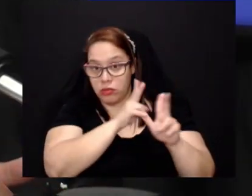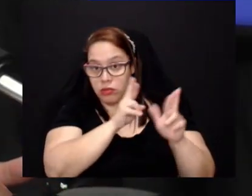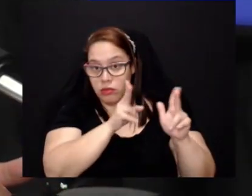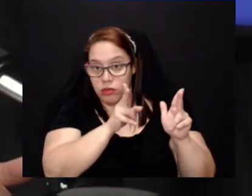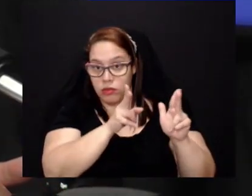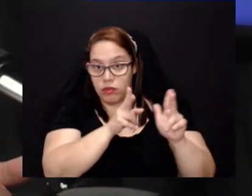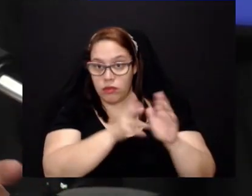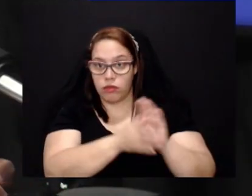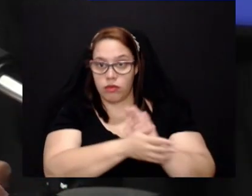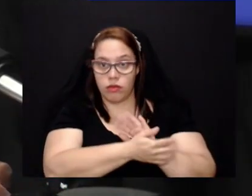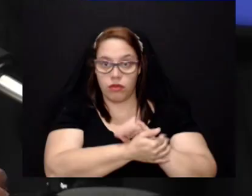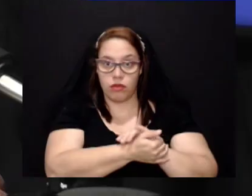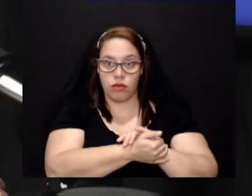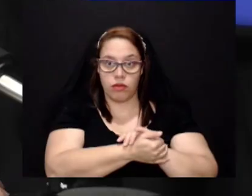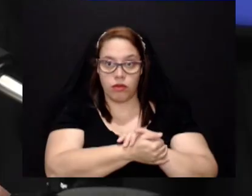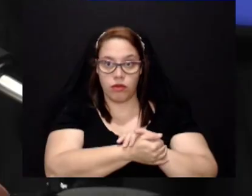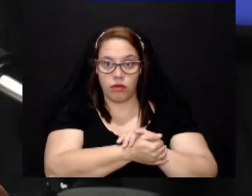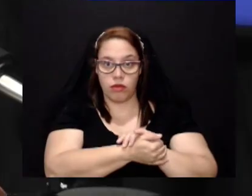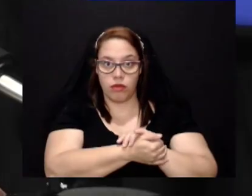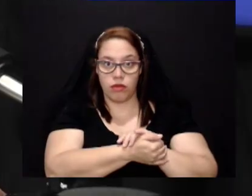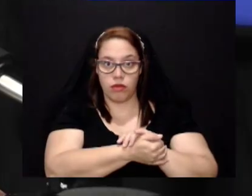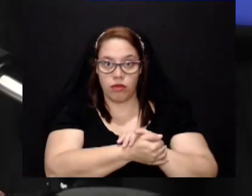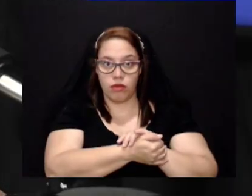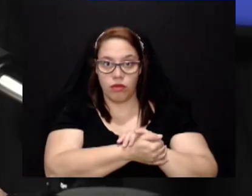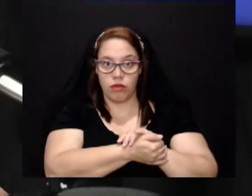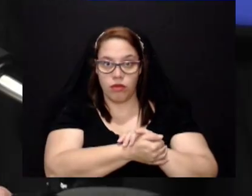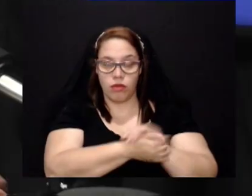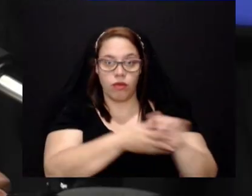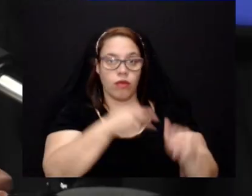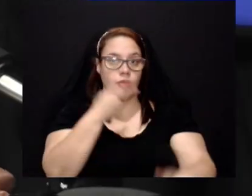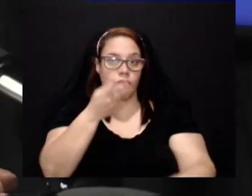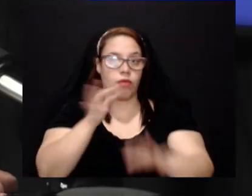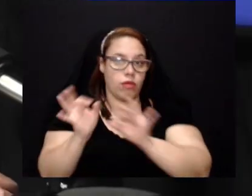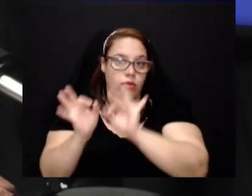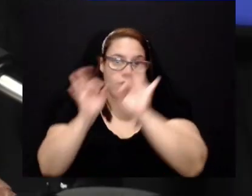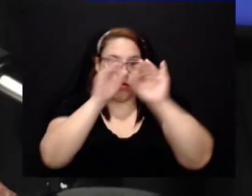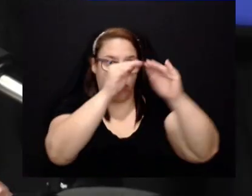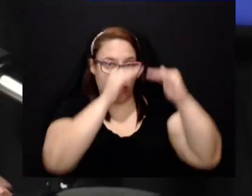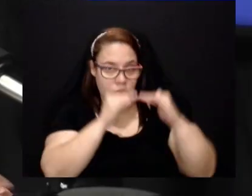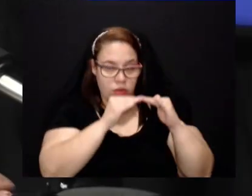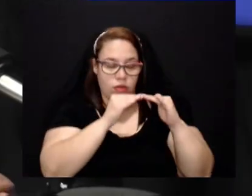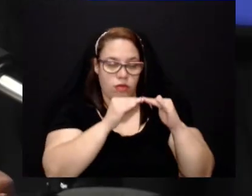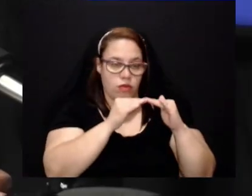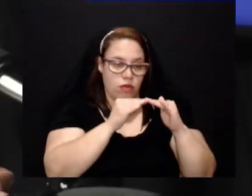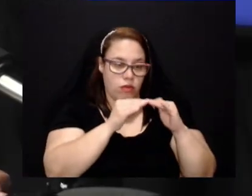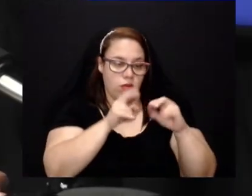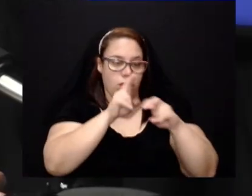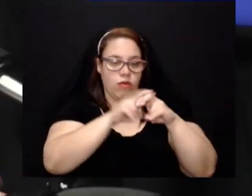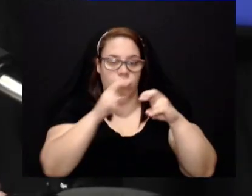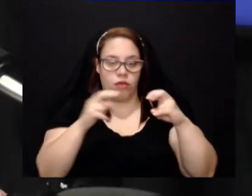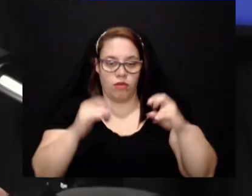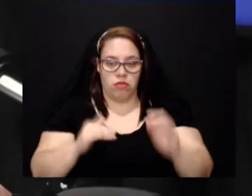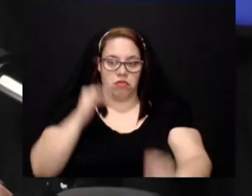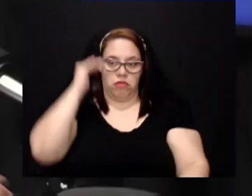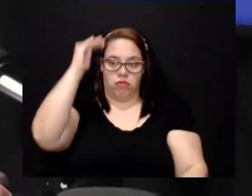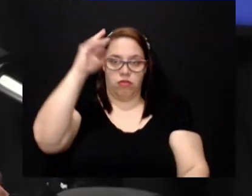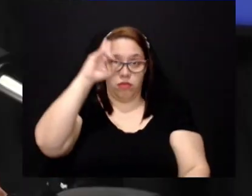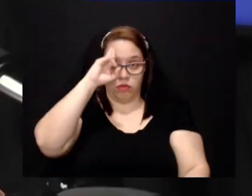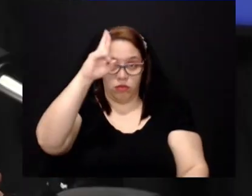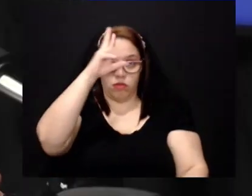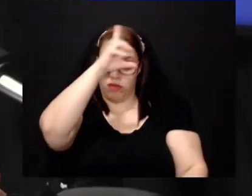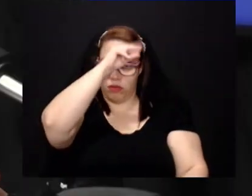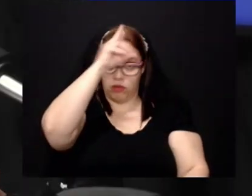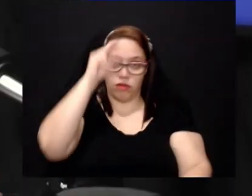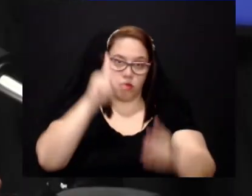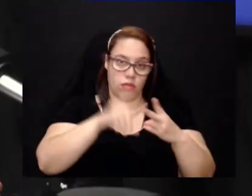que, falando, né, para as pessoas que ocupam postos de alto escalão, para o nosso prefeito, para o nosso